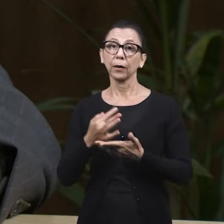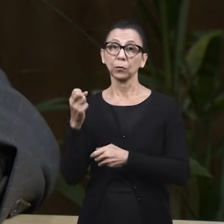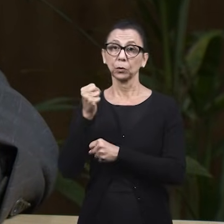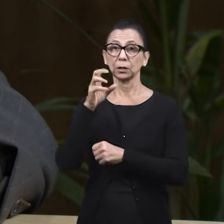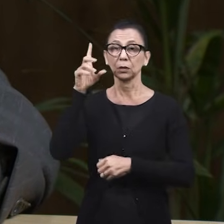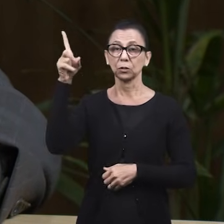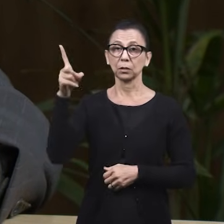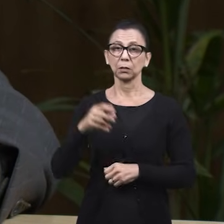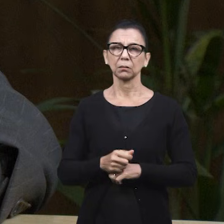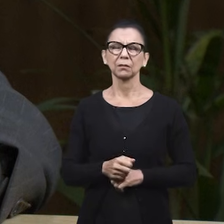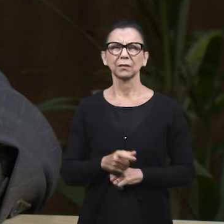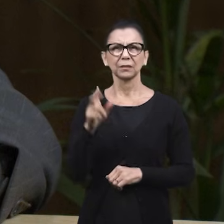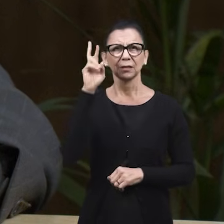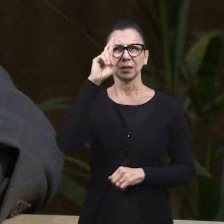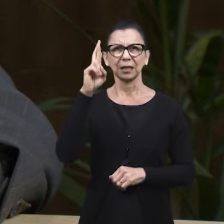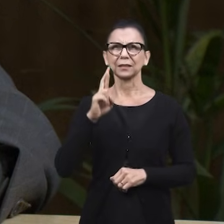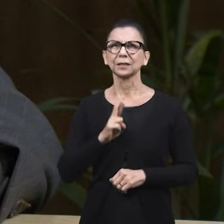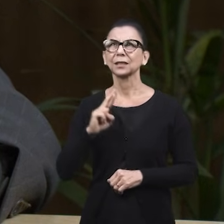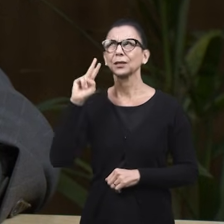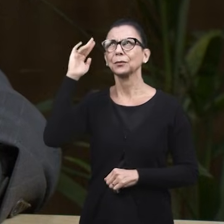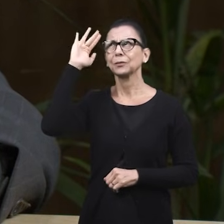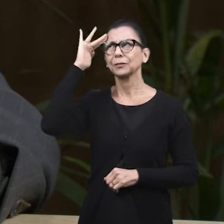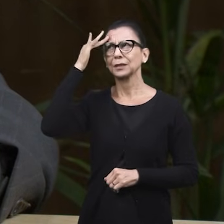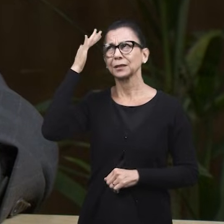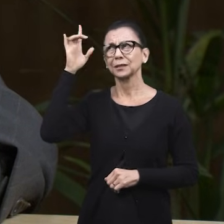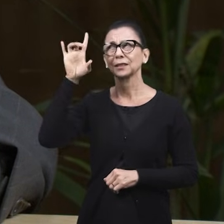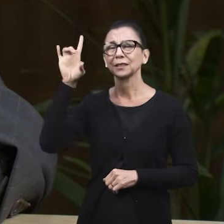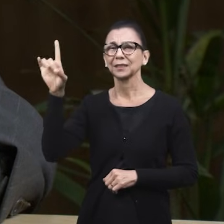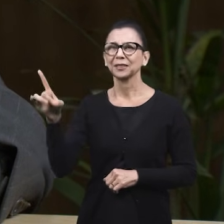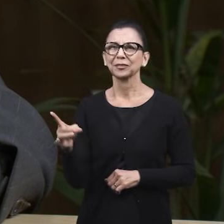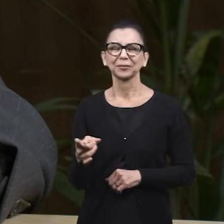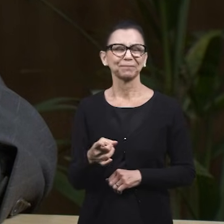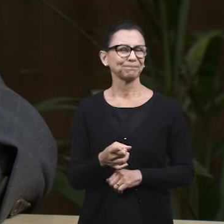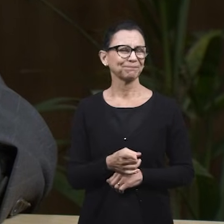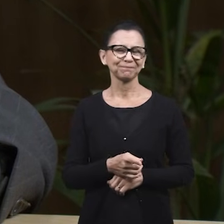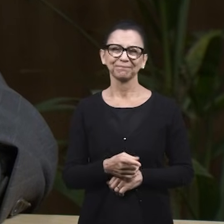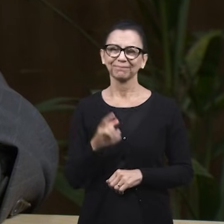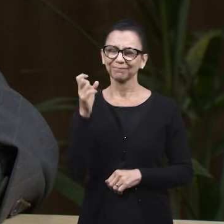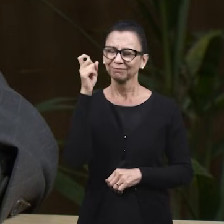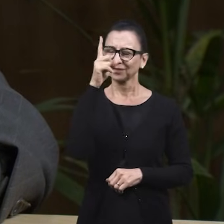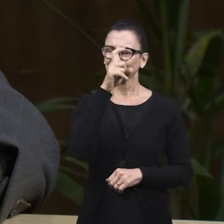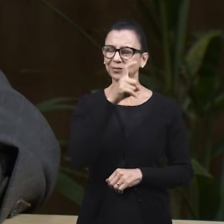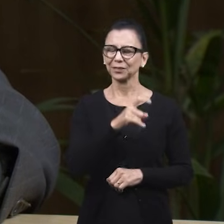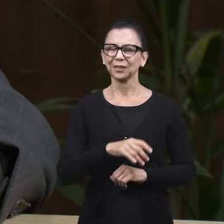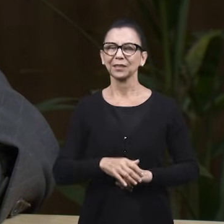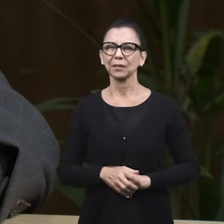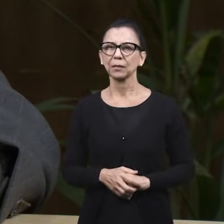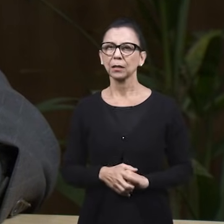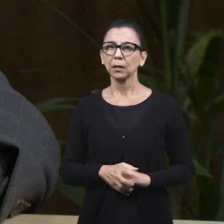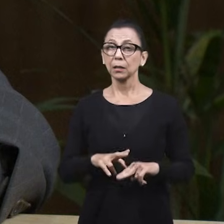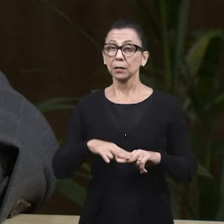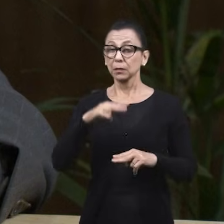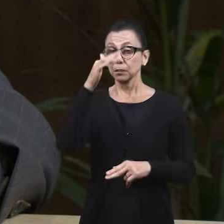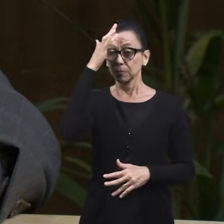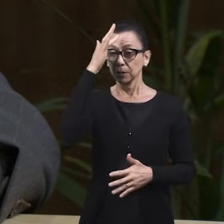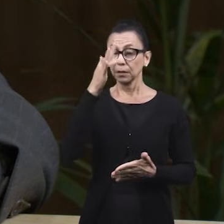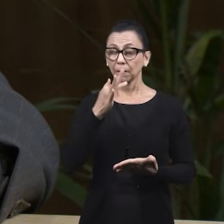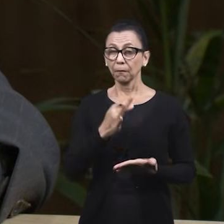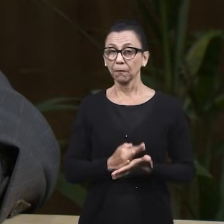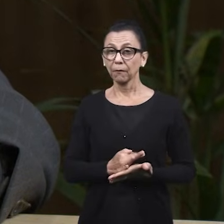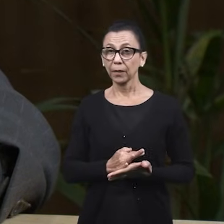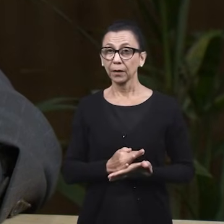pela sua razão, não vai chegar a Deus, mas quando ele se faz como uma criança, ele, pela fé, alcança